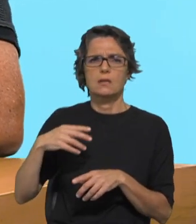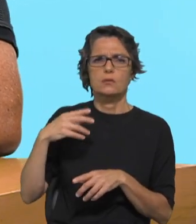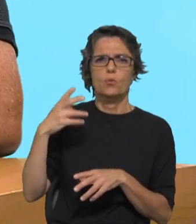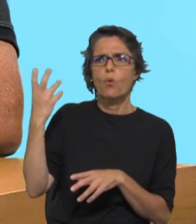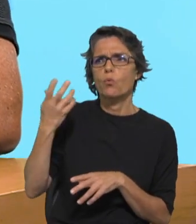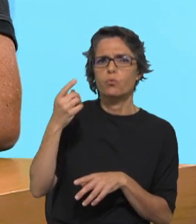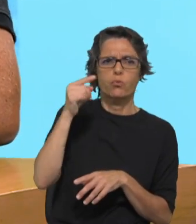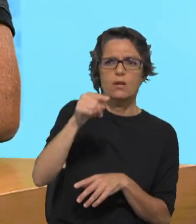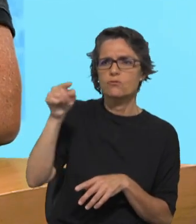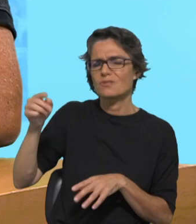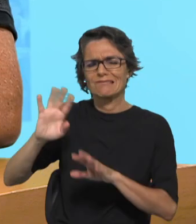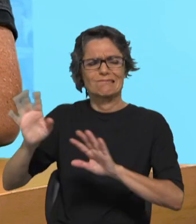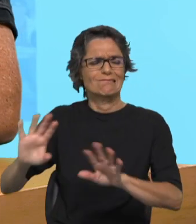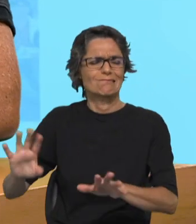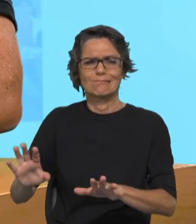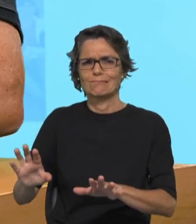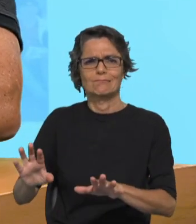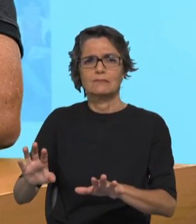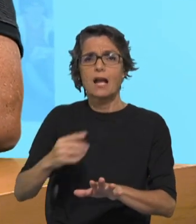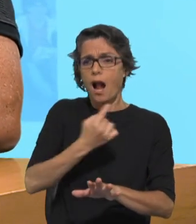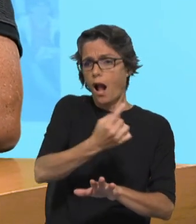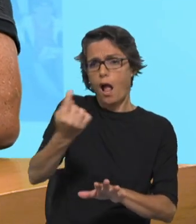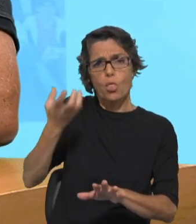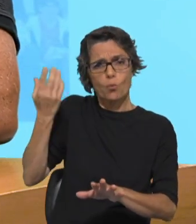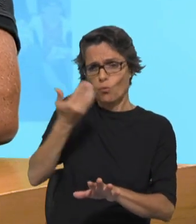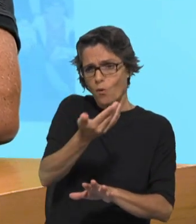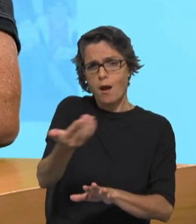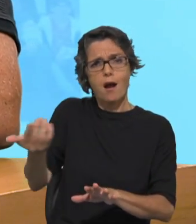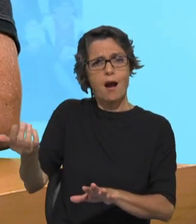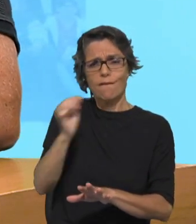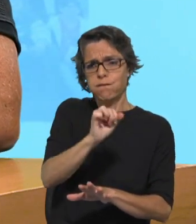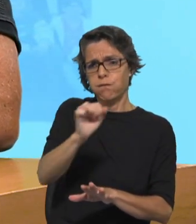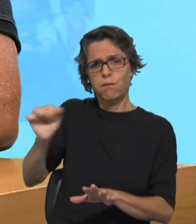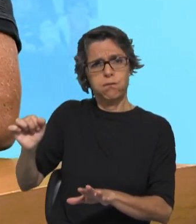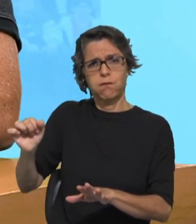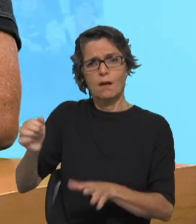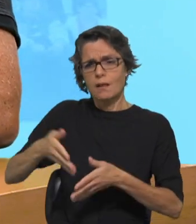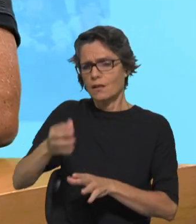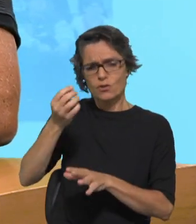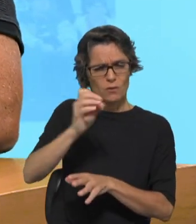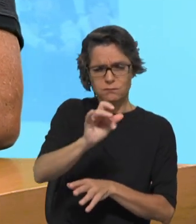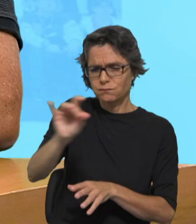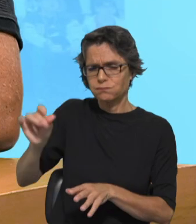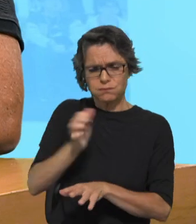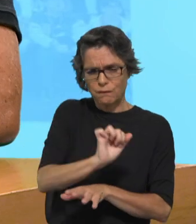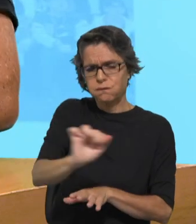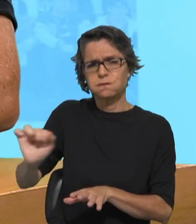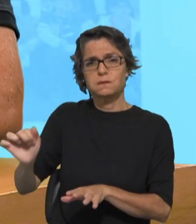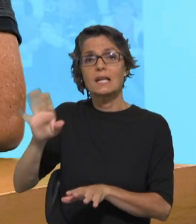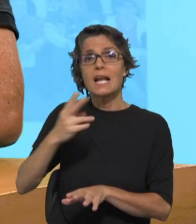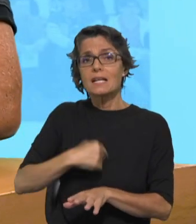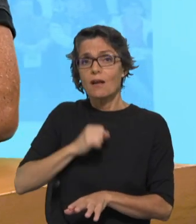outro. Não é nada. Cada um tem a sua cultura, nasceu no sítio onde nasceu, e pode ser cristão